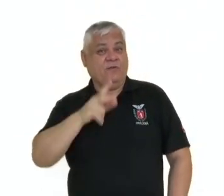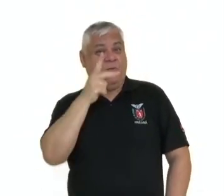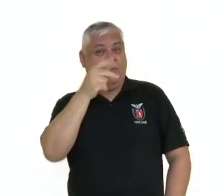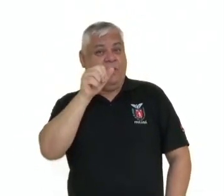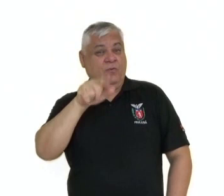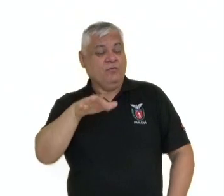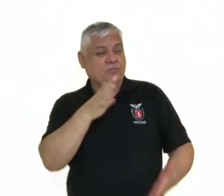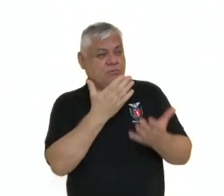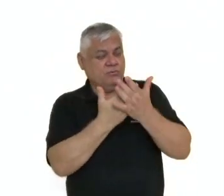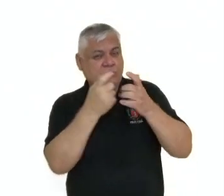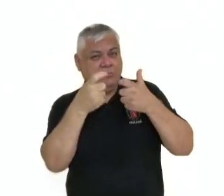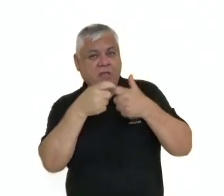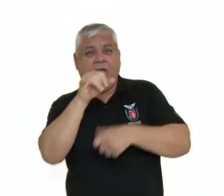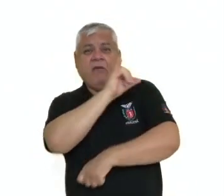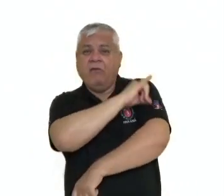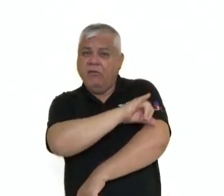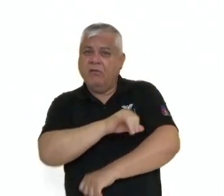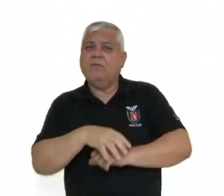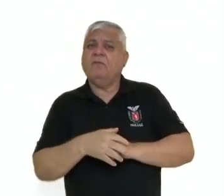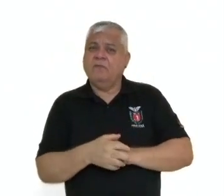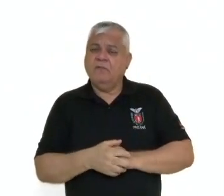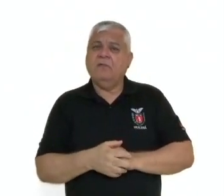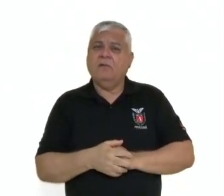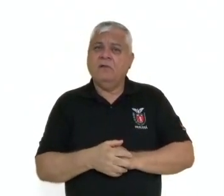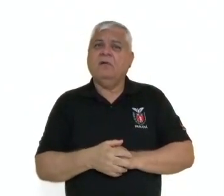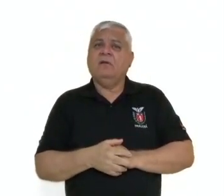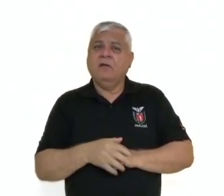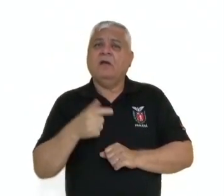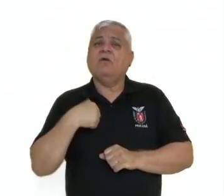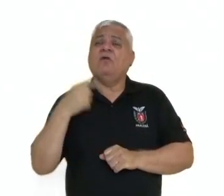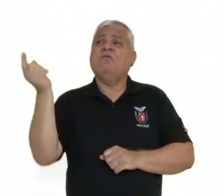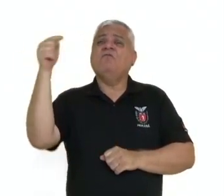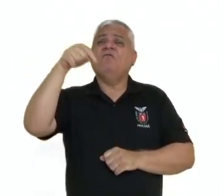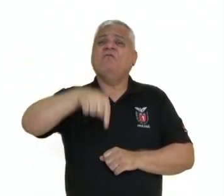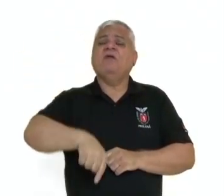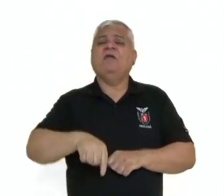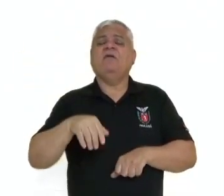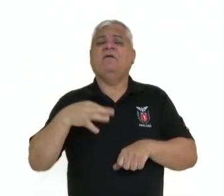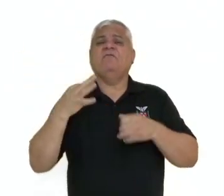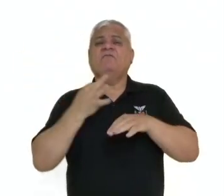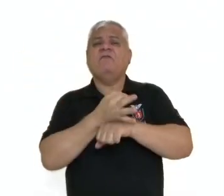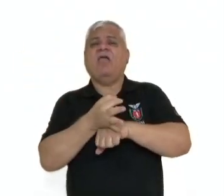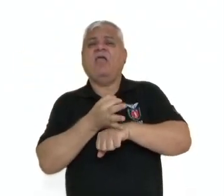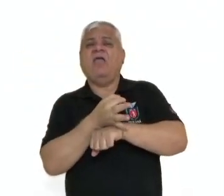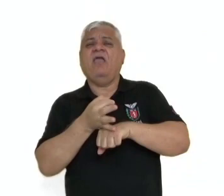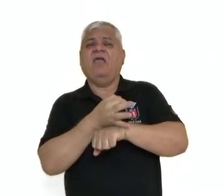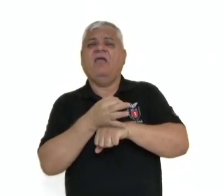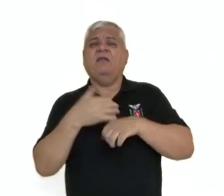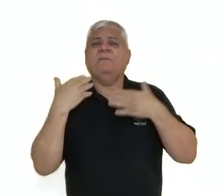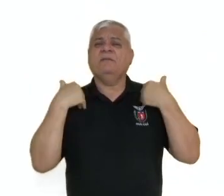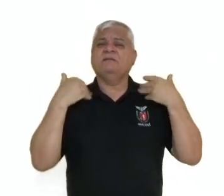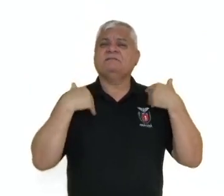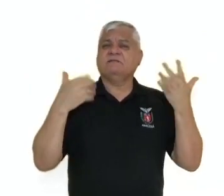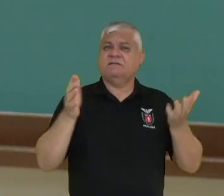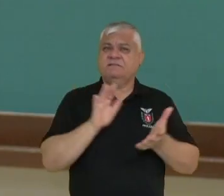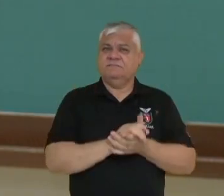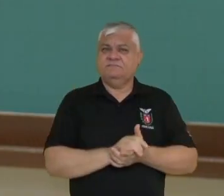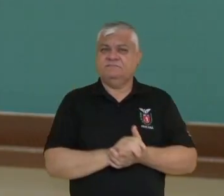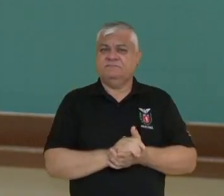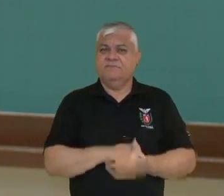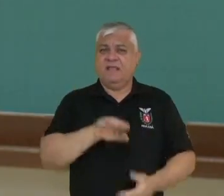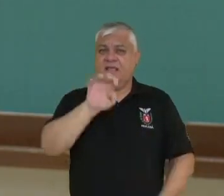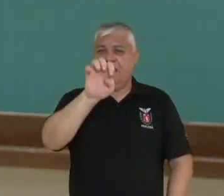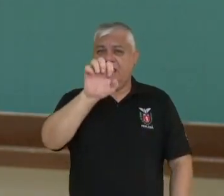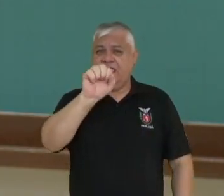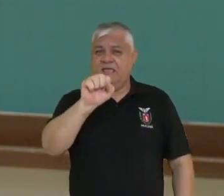medicina no Rio de Janeiro e agora vem passar as férias no sítio do pai. Acompanhe lá o verbo destacado,